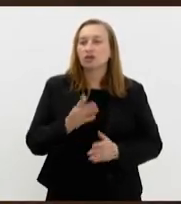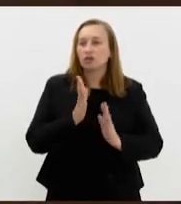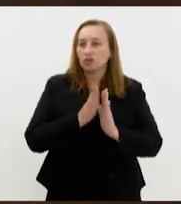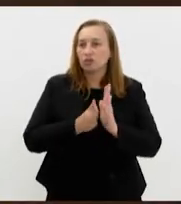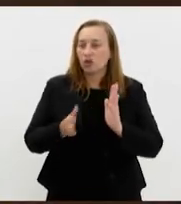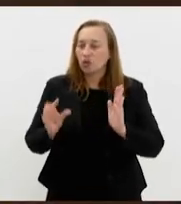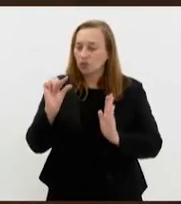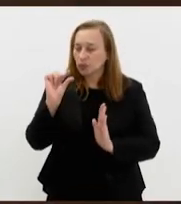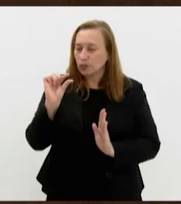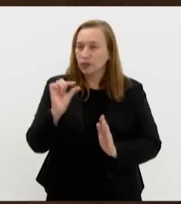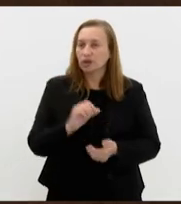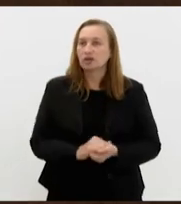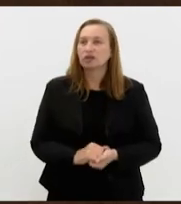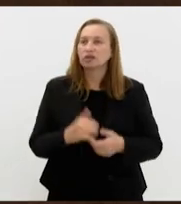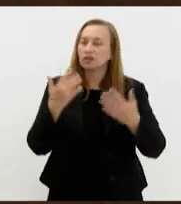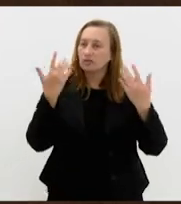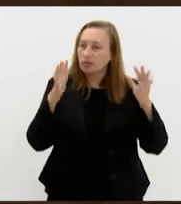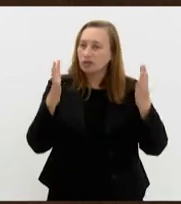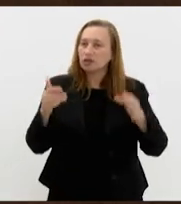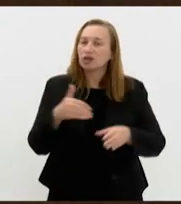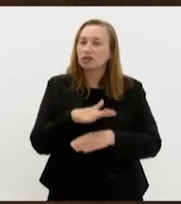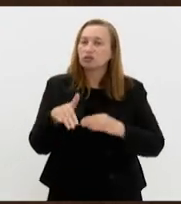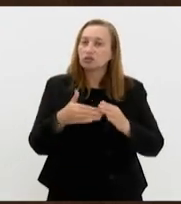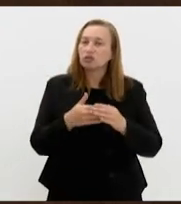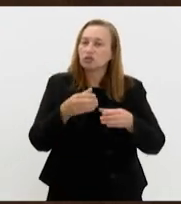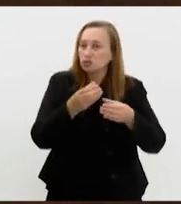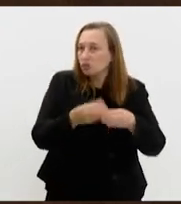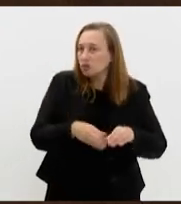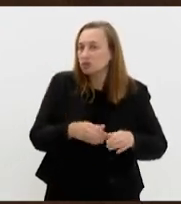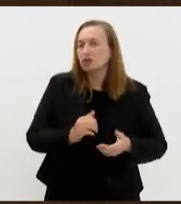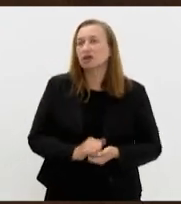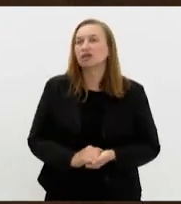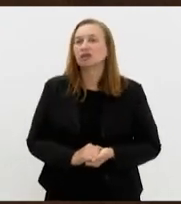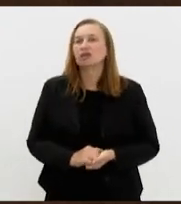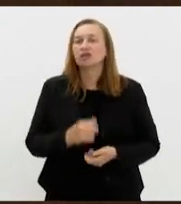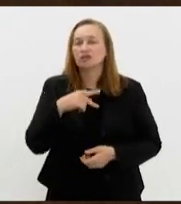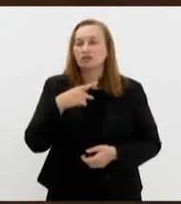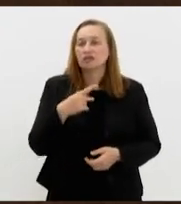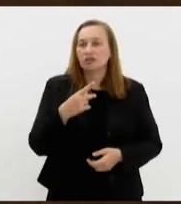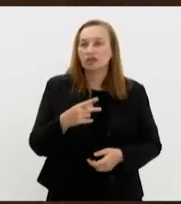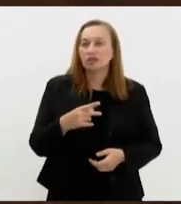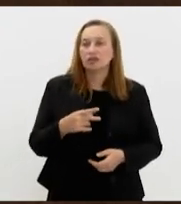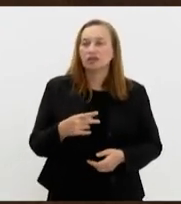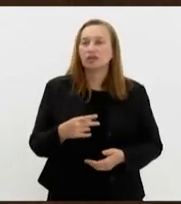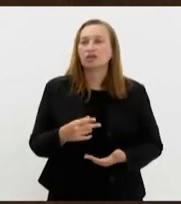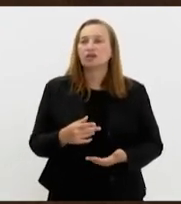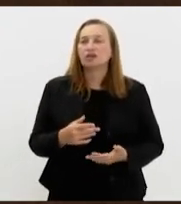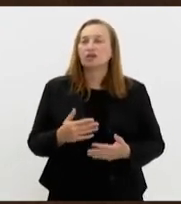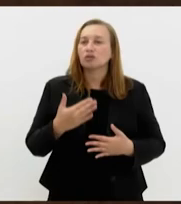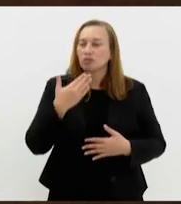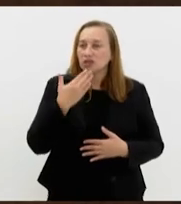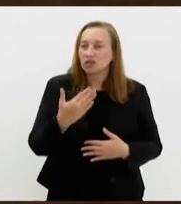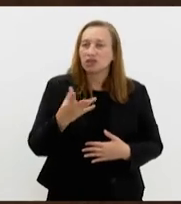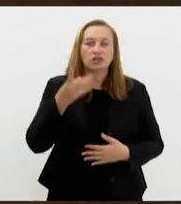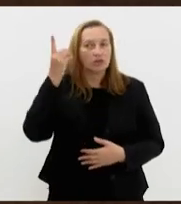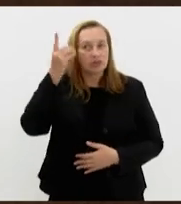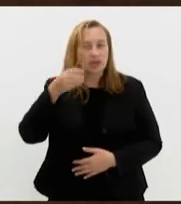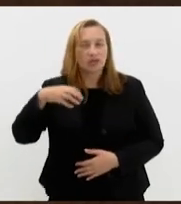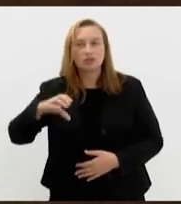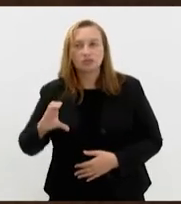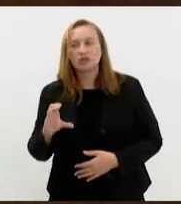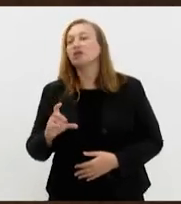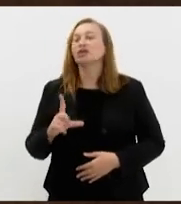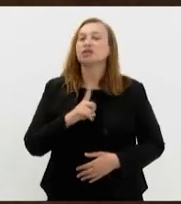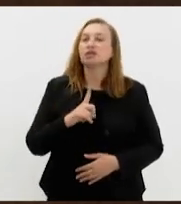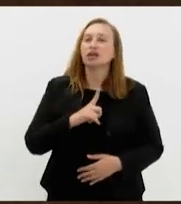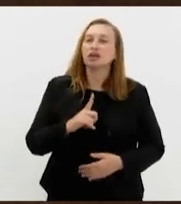para, obviamente, saudar todos os concursados, dizer que, além de todo esse apelo, como deputado Mink, existe